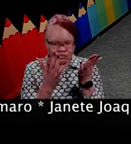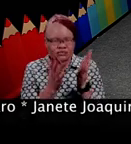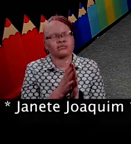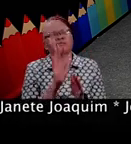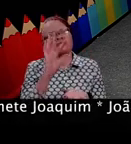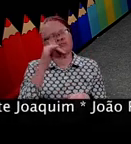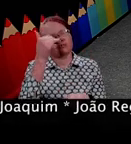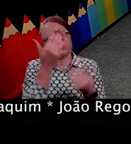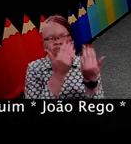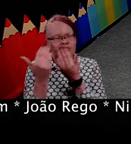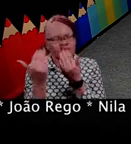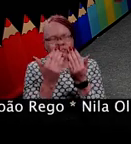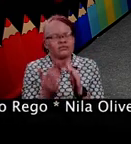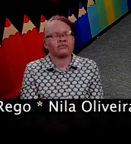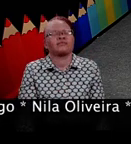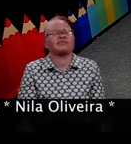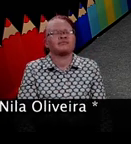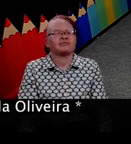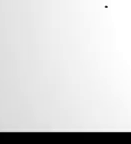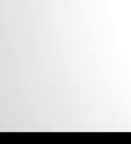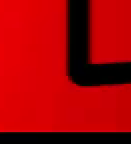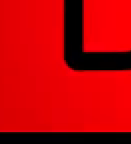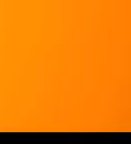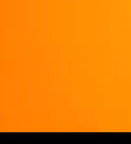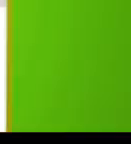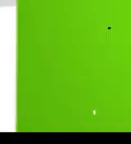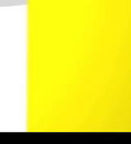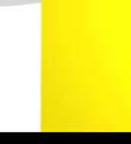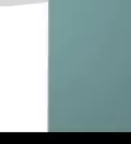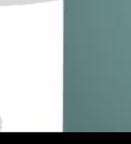dispensada até a próxima aula